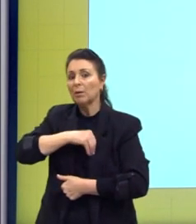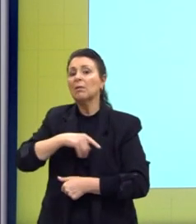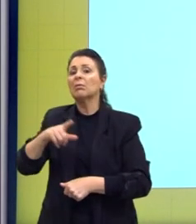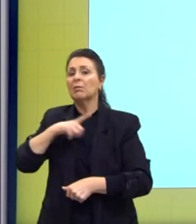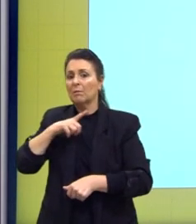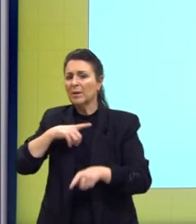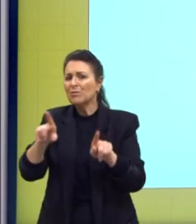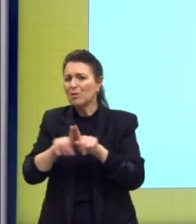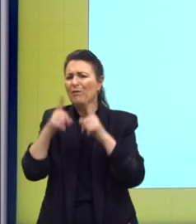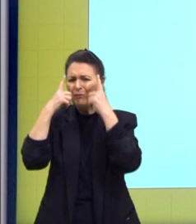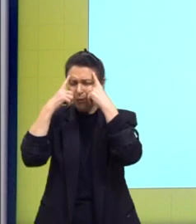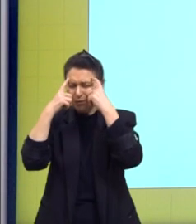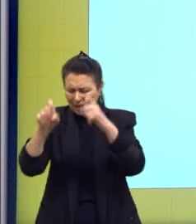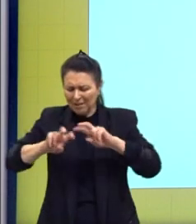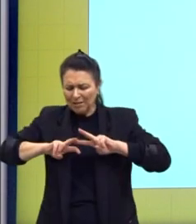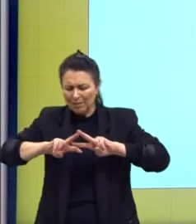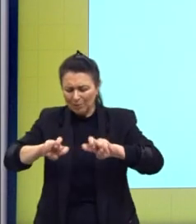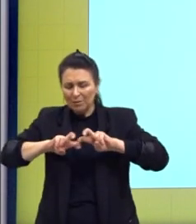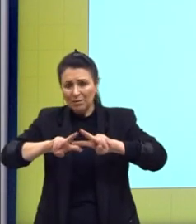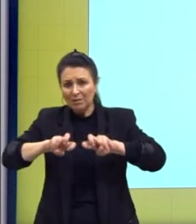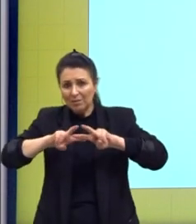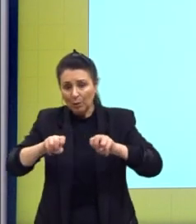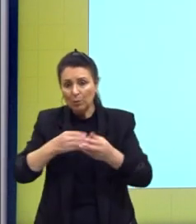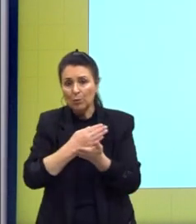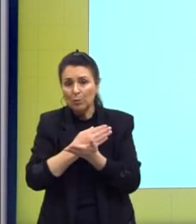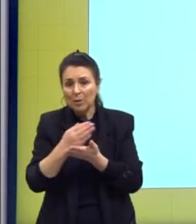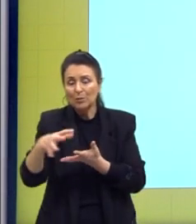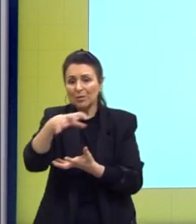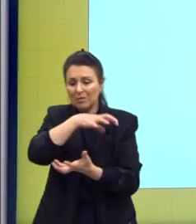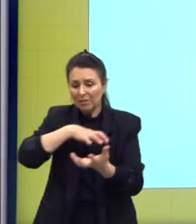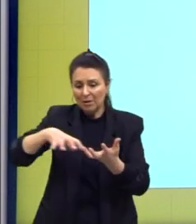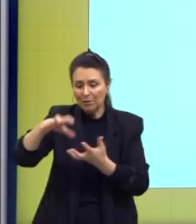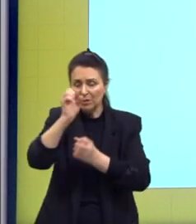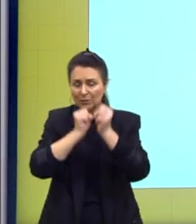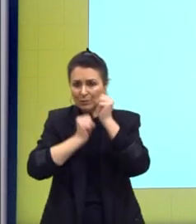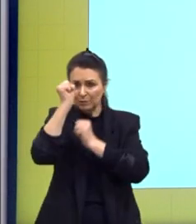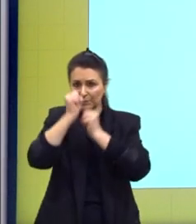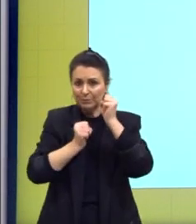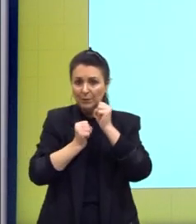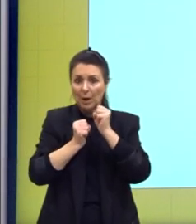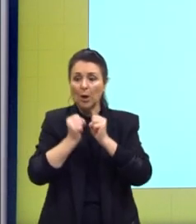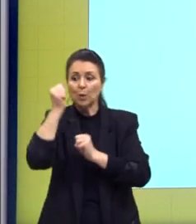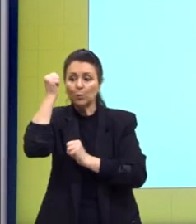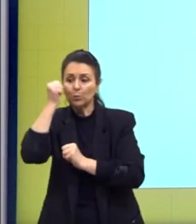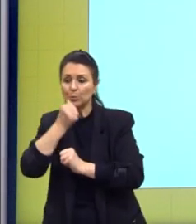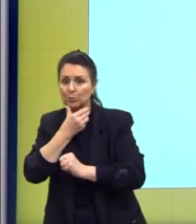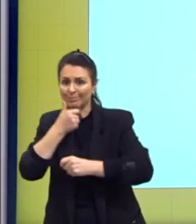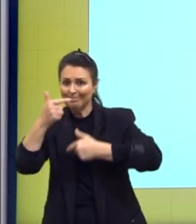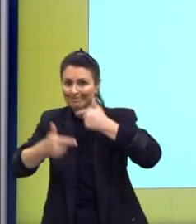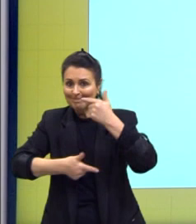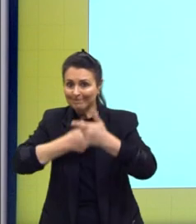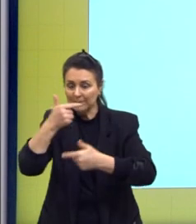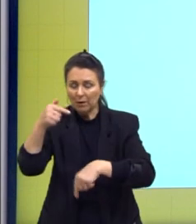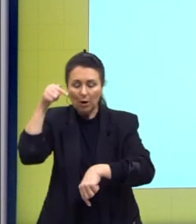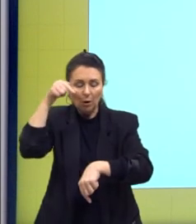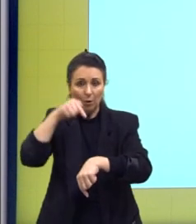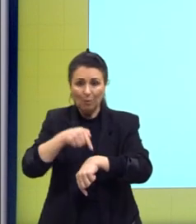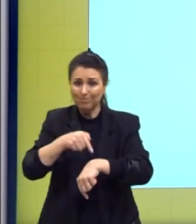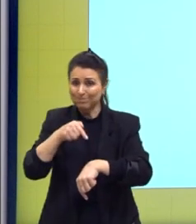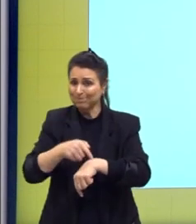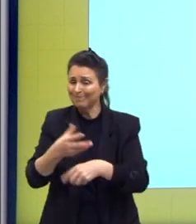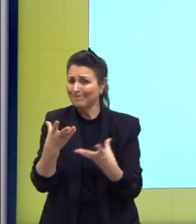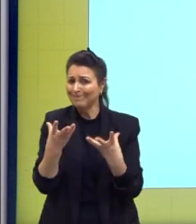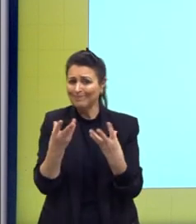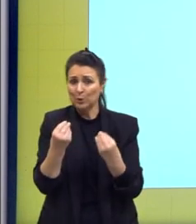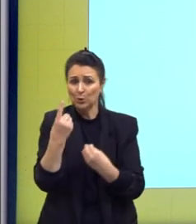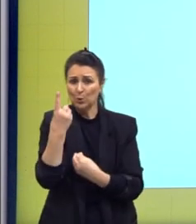violência muita exploração né No início ali da Revolução Industrial trabalhadores e trabalhadoras tinham jornadas de 12